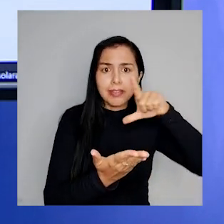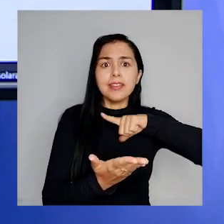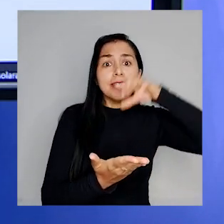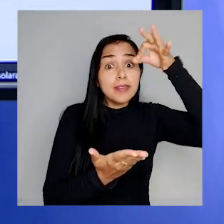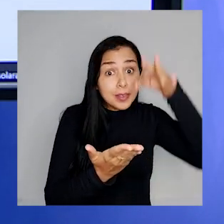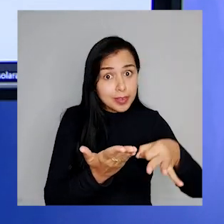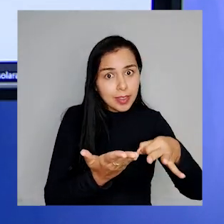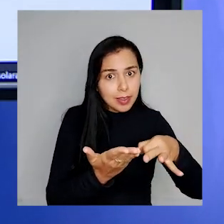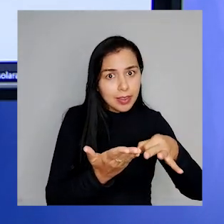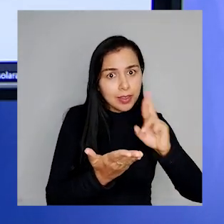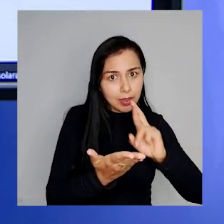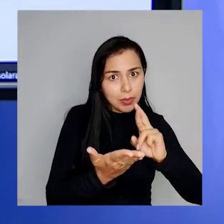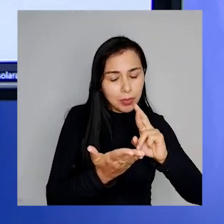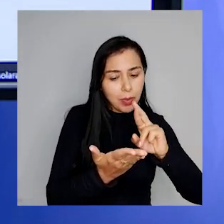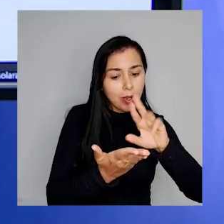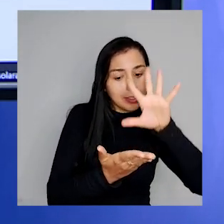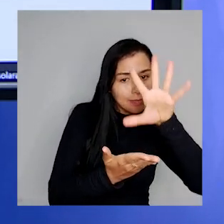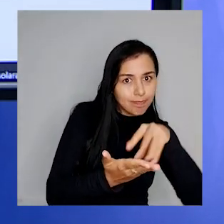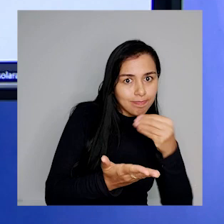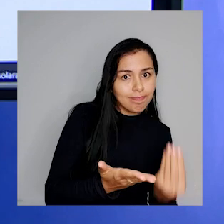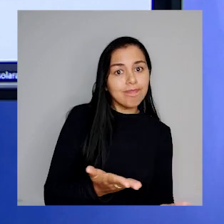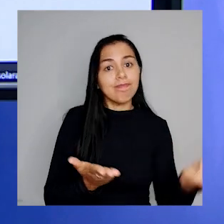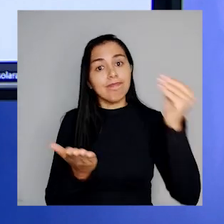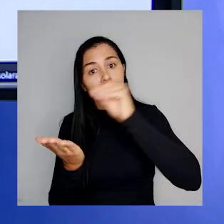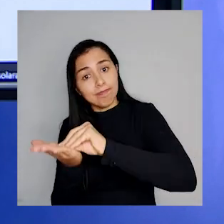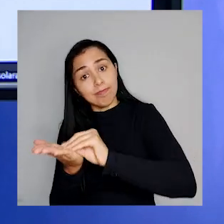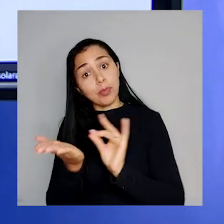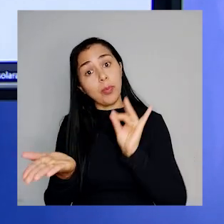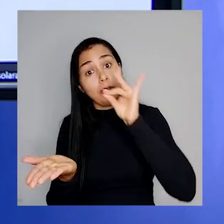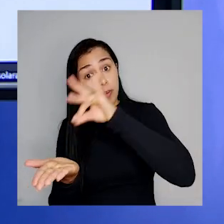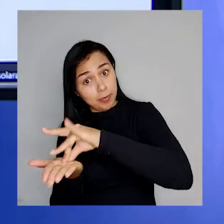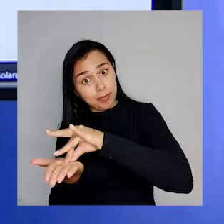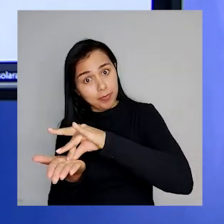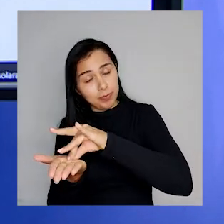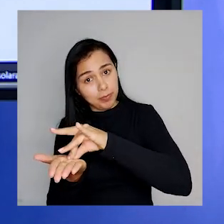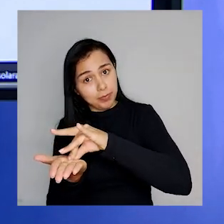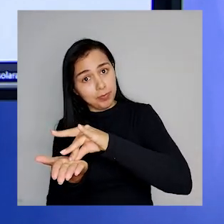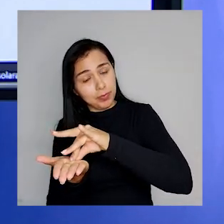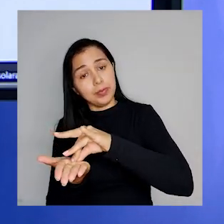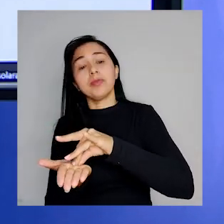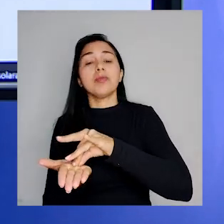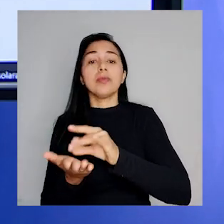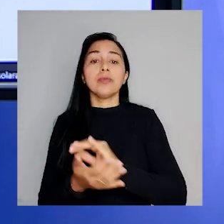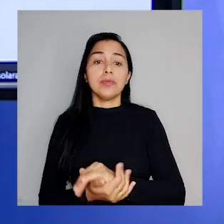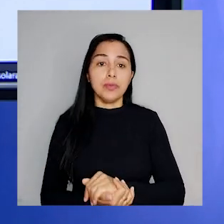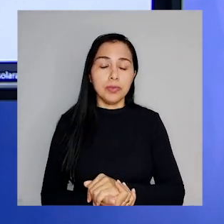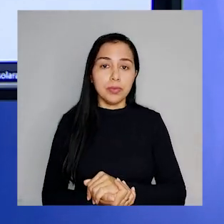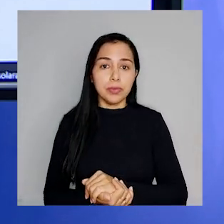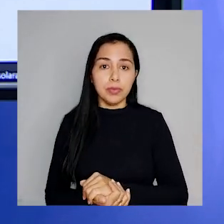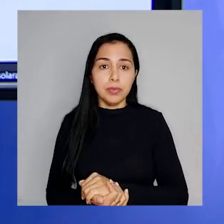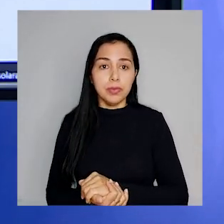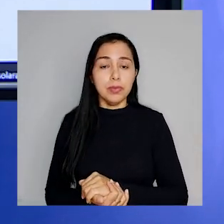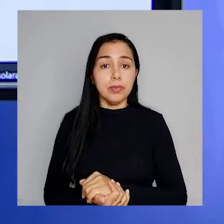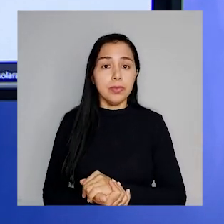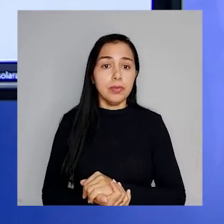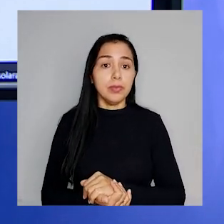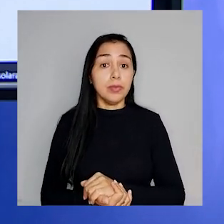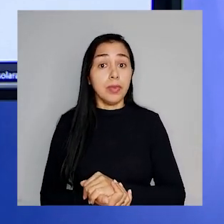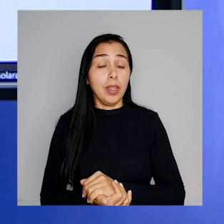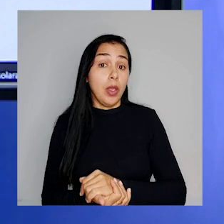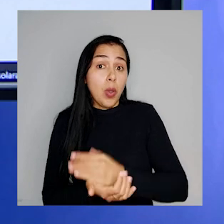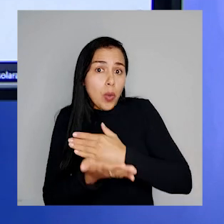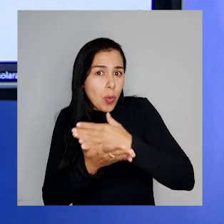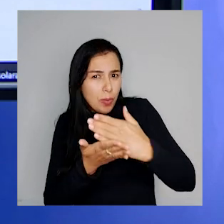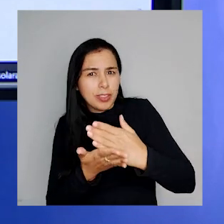que acertou, chegou nessa certeza, você vai transferir só o que foi feito correto lá para justificar, para que você não